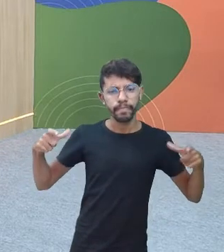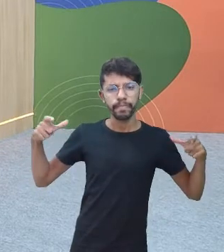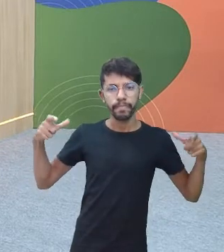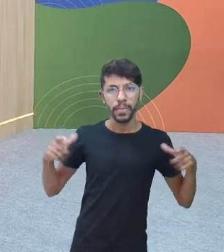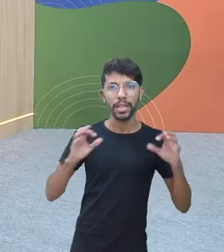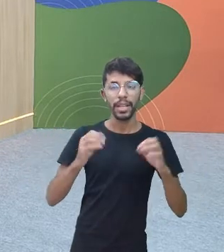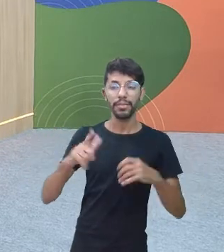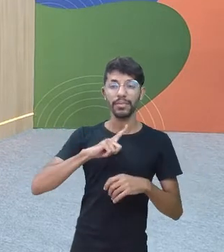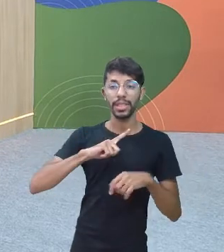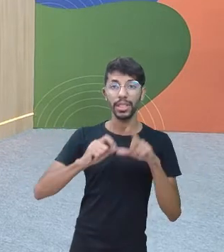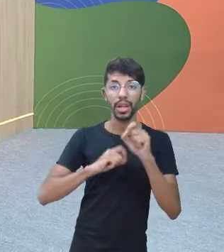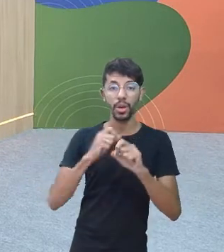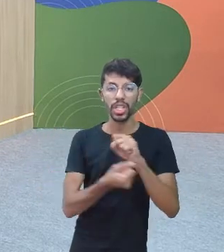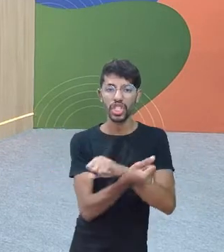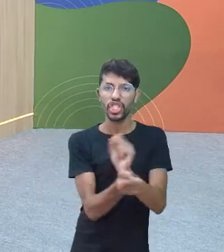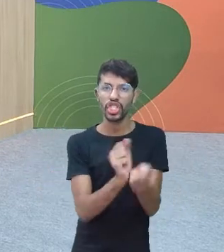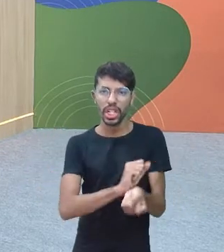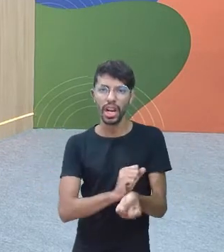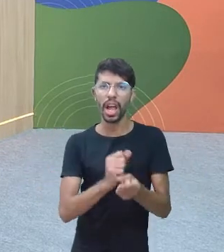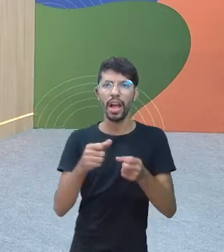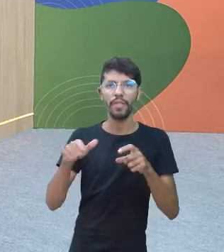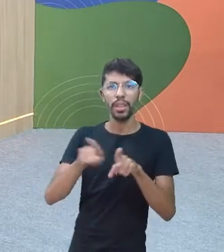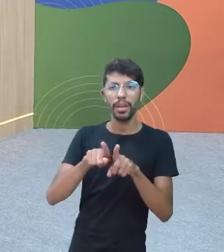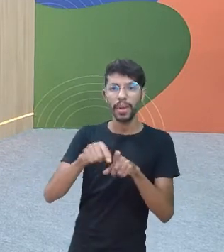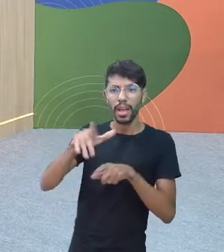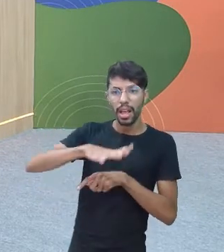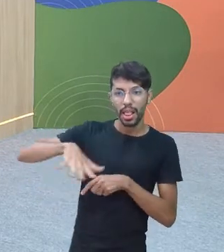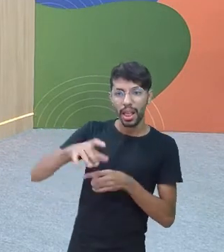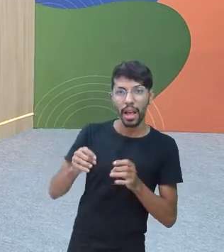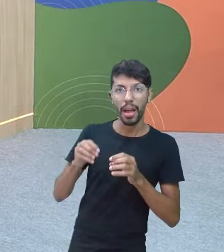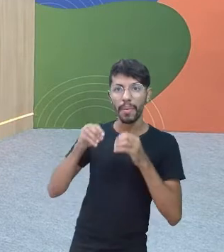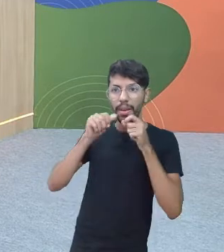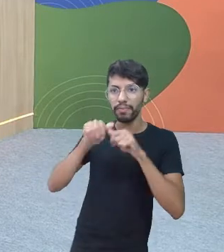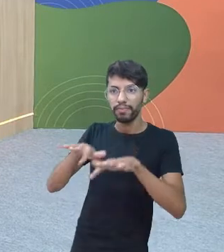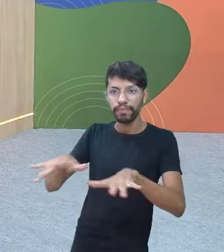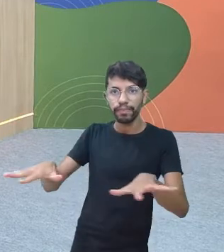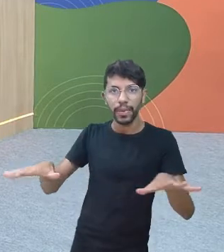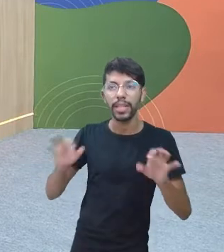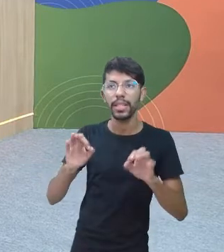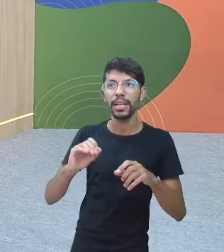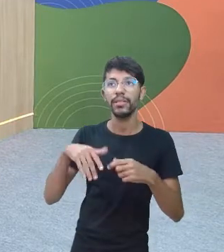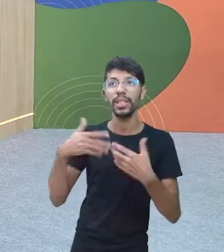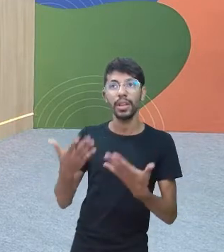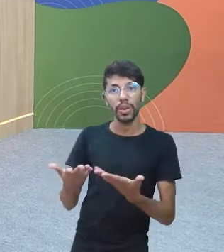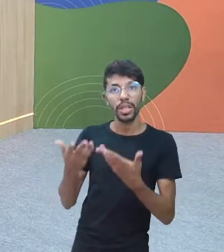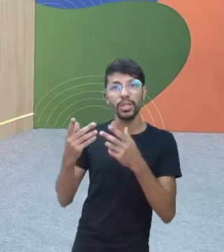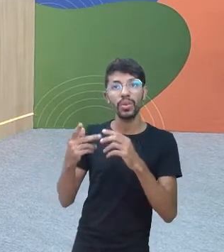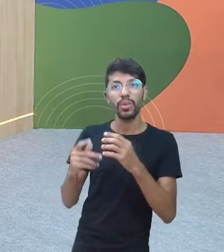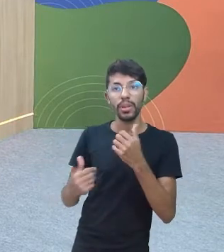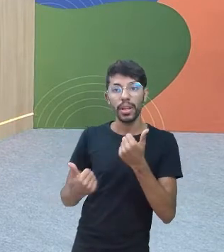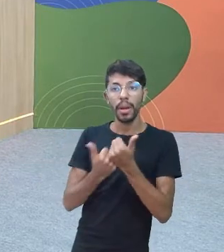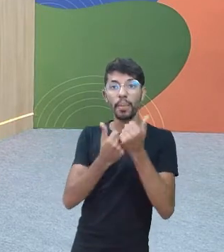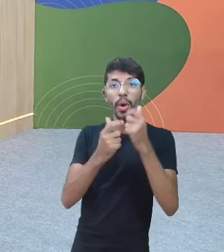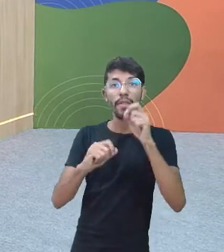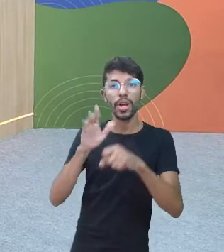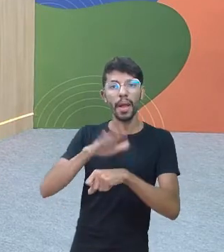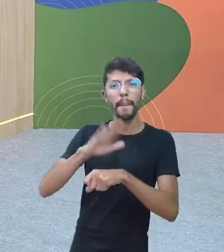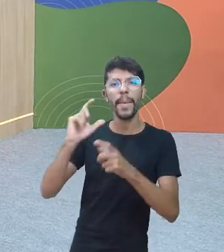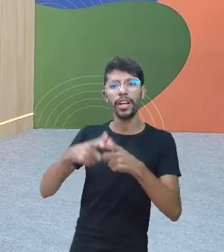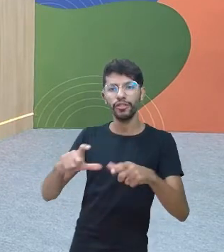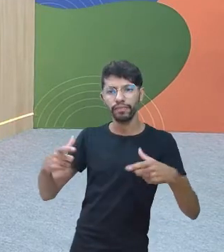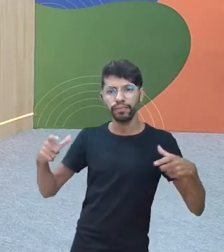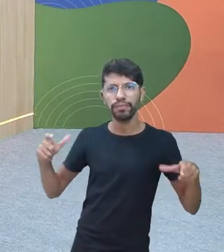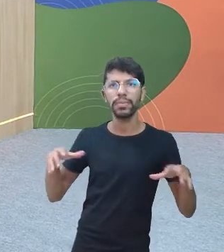ter escravos, a gente ter terras para distribuir, e isso impulsionava mais expansões, com mais riqueza, mais terras, mais